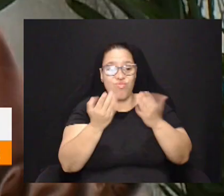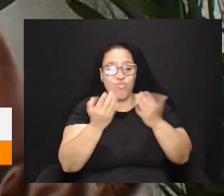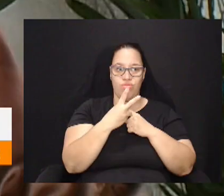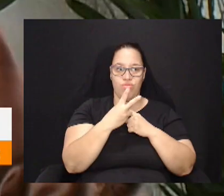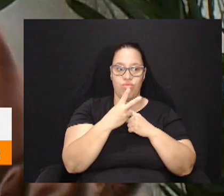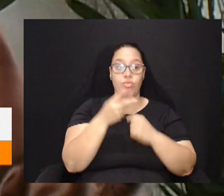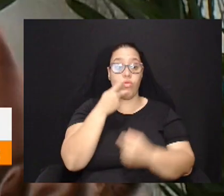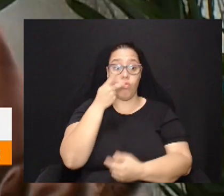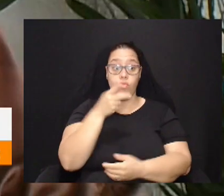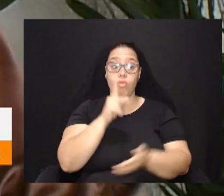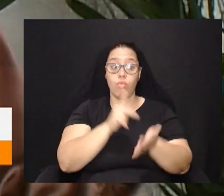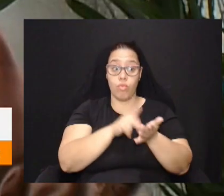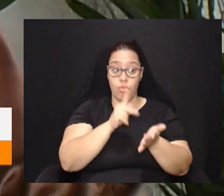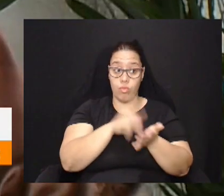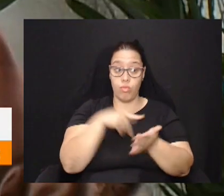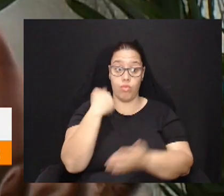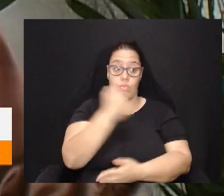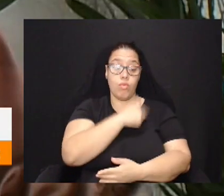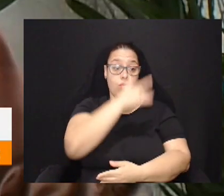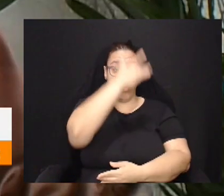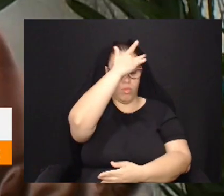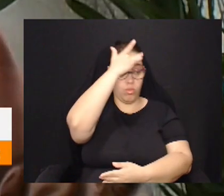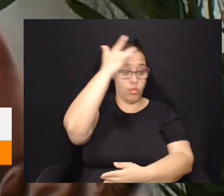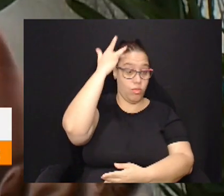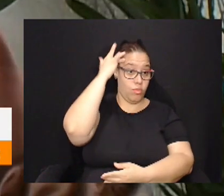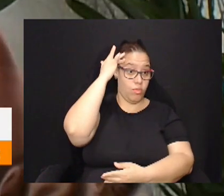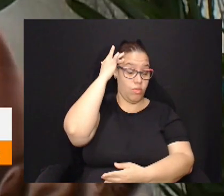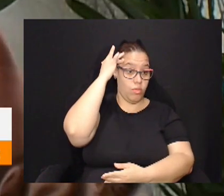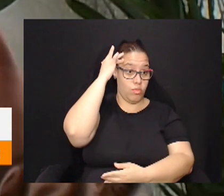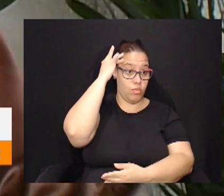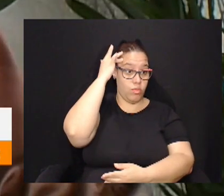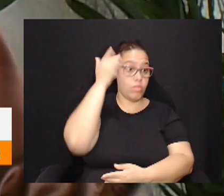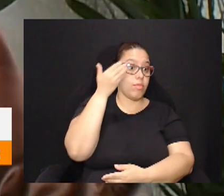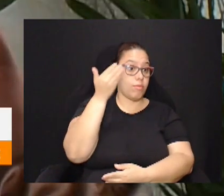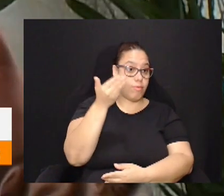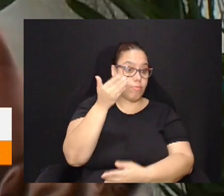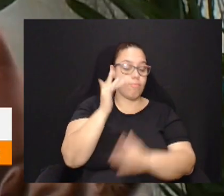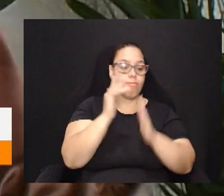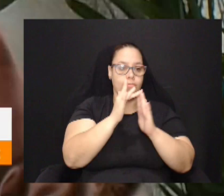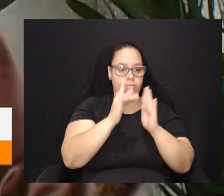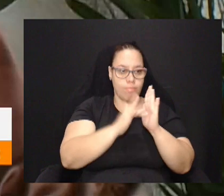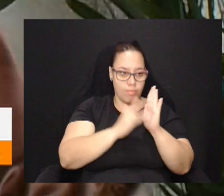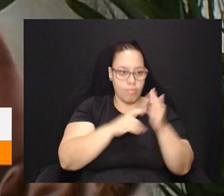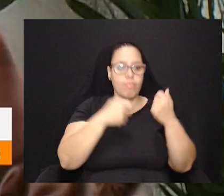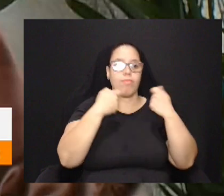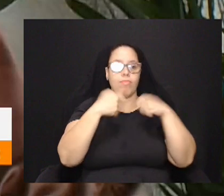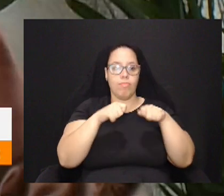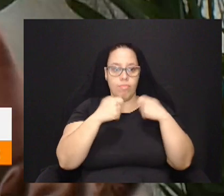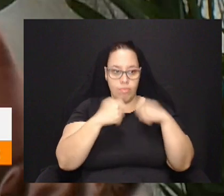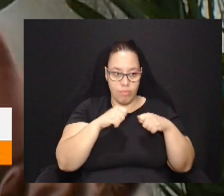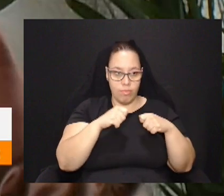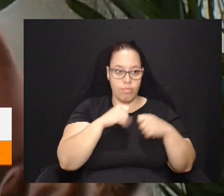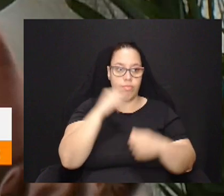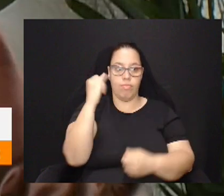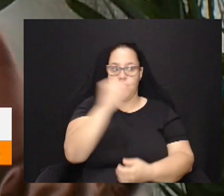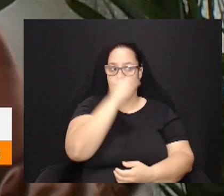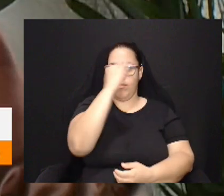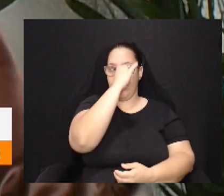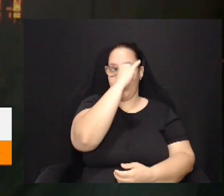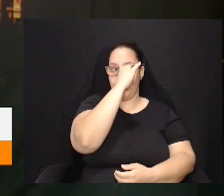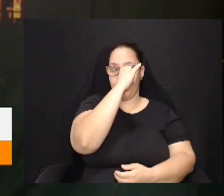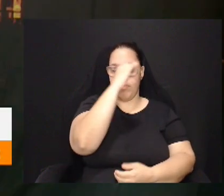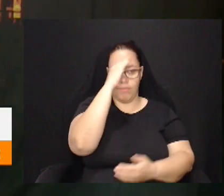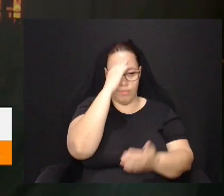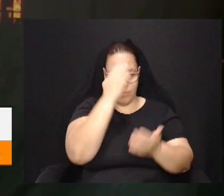nossa saúde mental. Então, é uma pauta muito necessária e muito importante. Eu agradeço. Nós